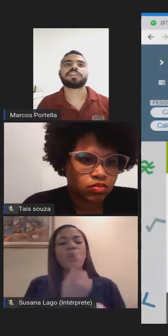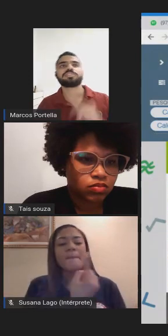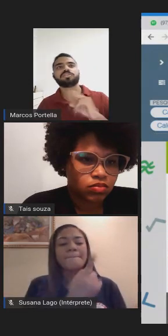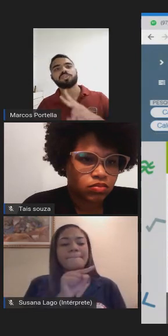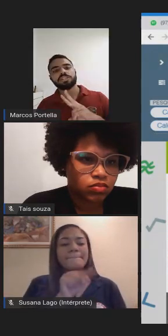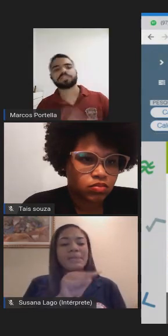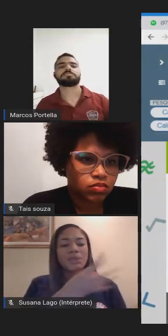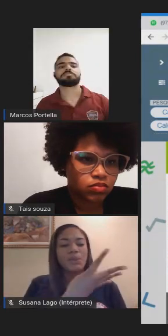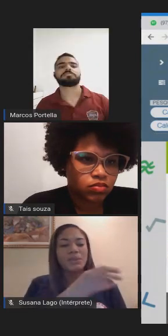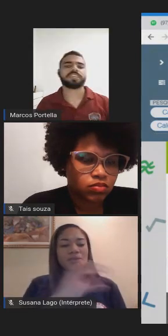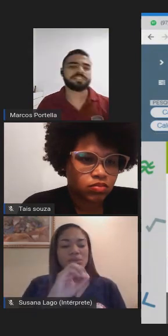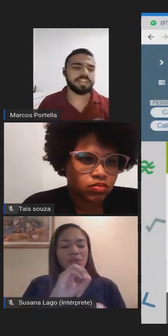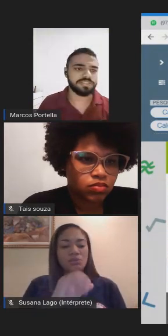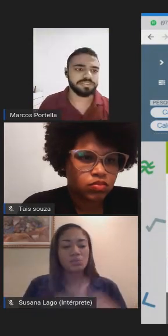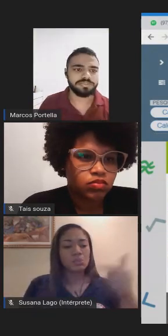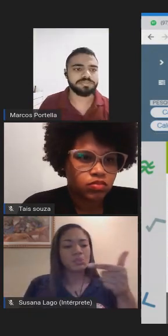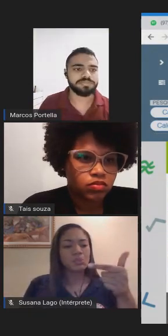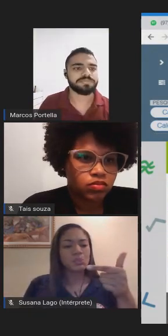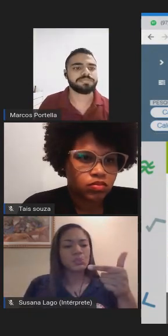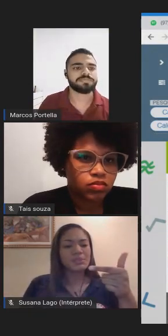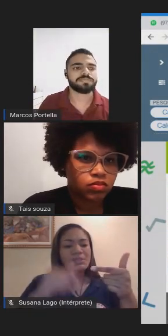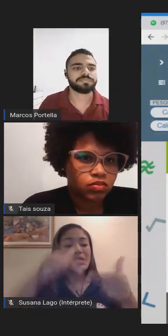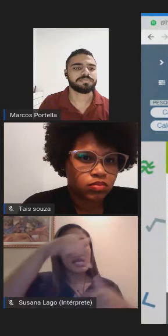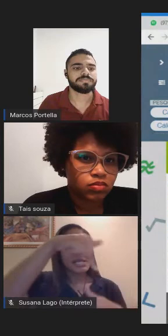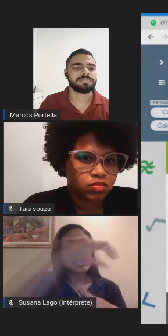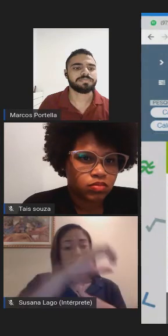Quanto vale o resistor 2? 700.